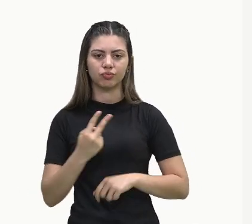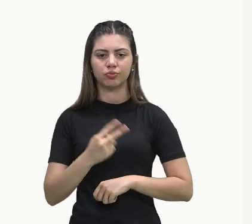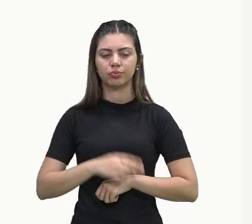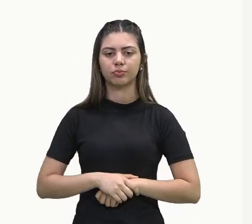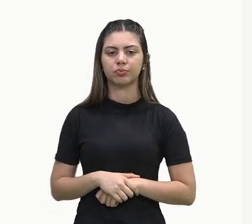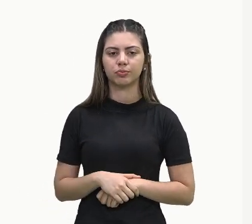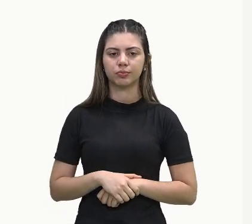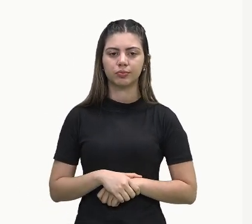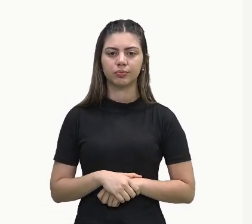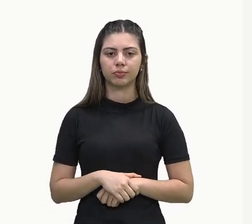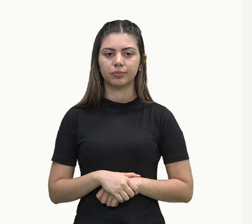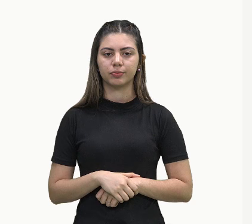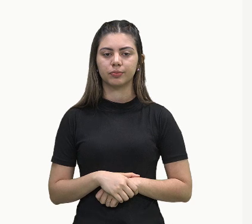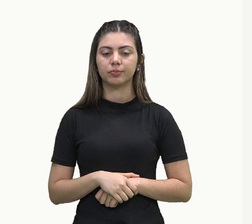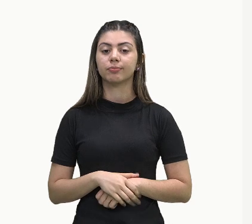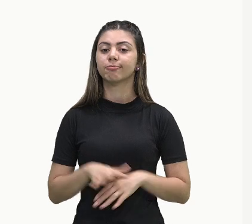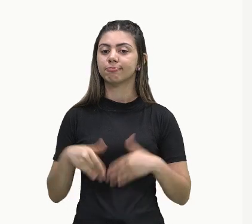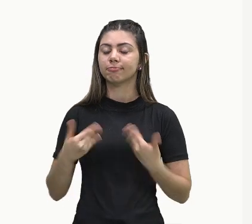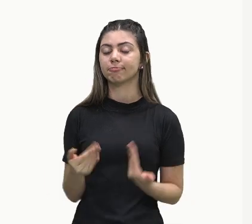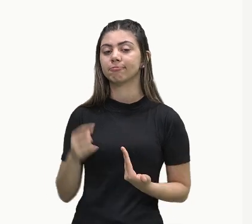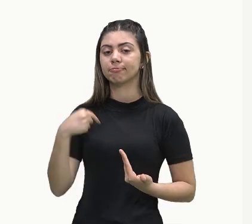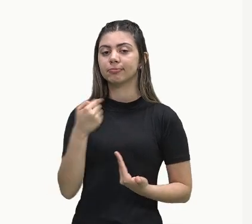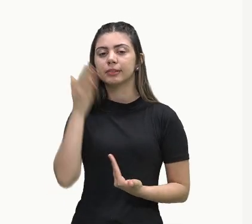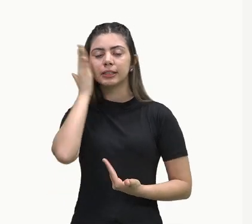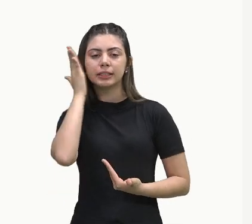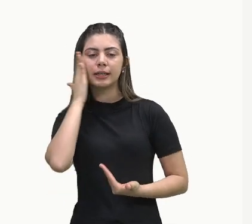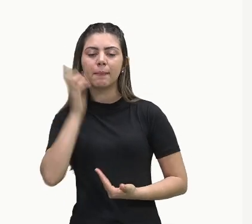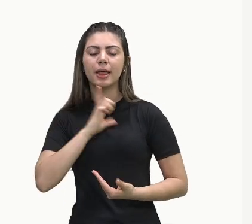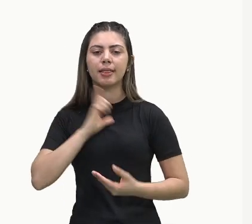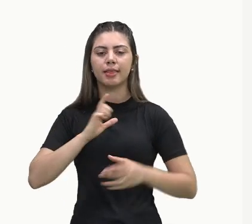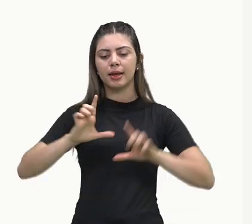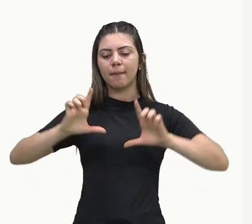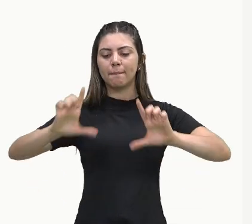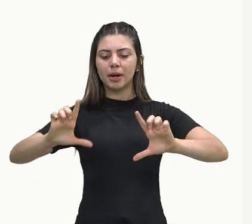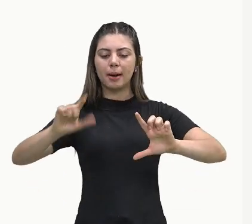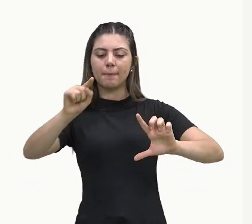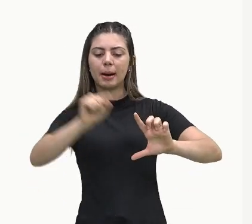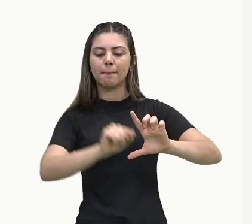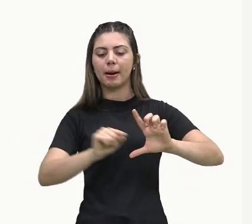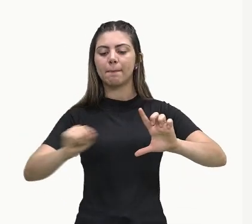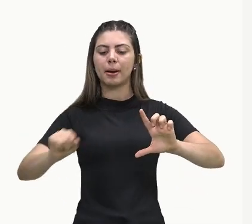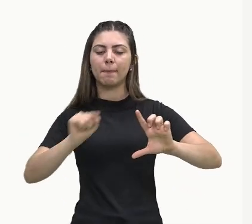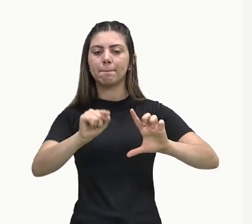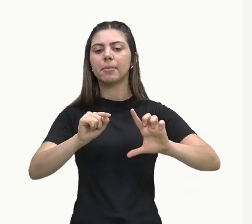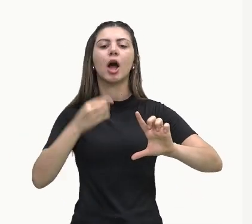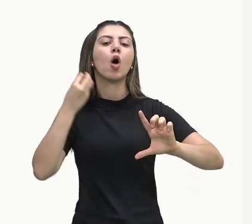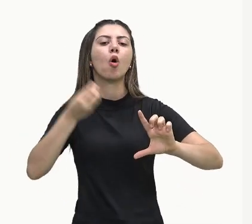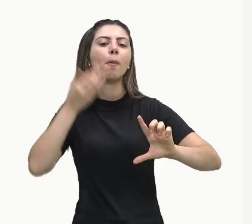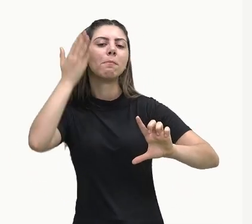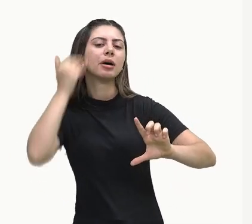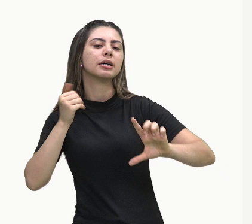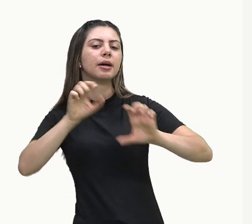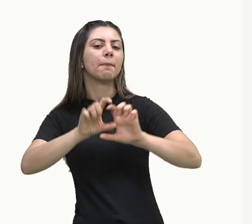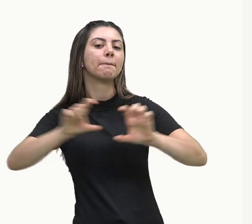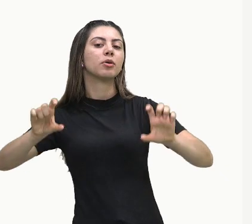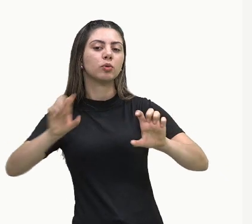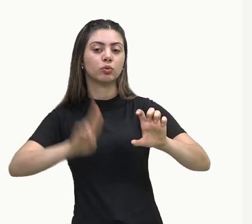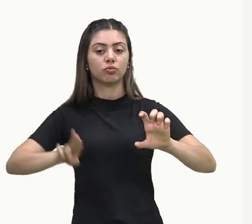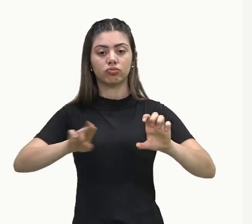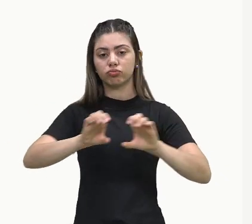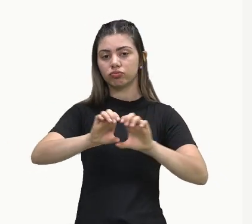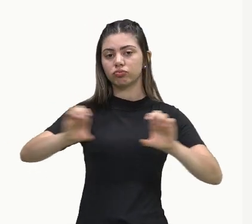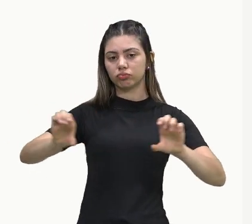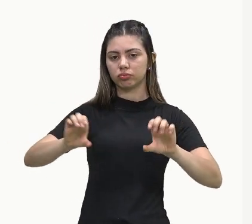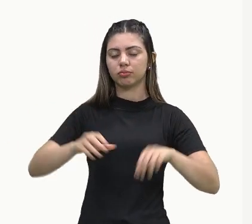bem Podemos determinar as coordenadas do bar dentro de um triângulo por meio das expressões né Lembrando